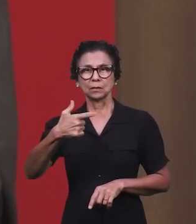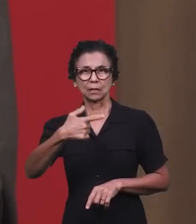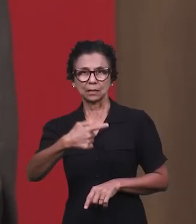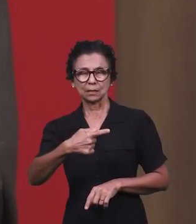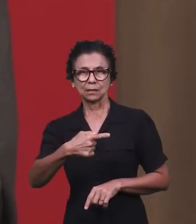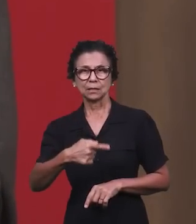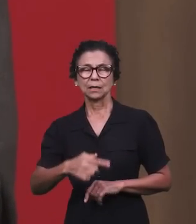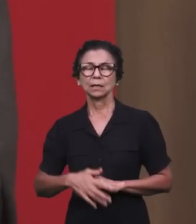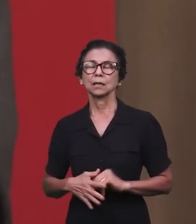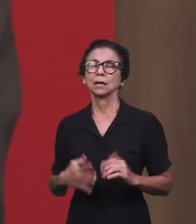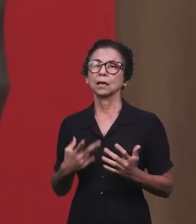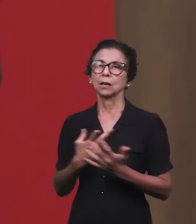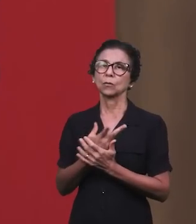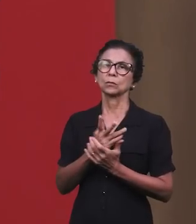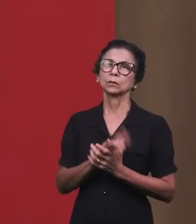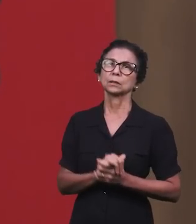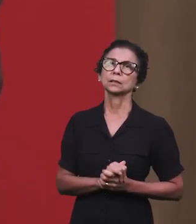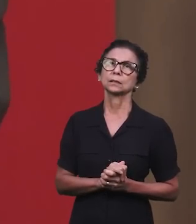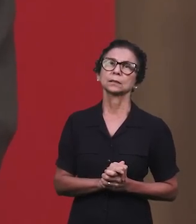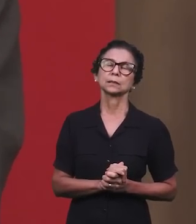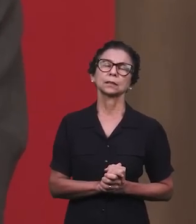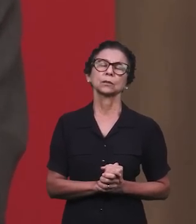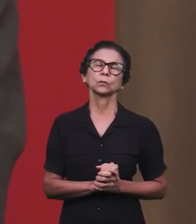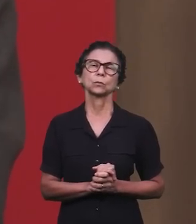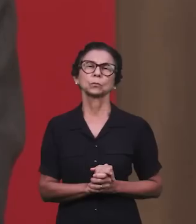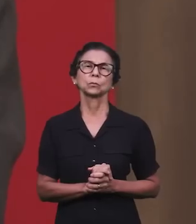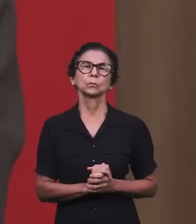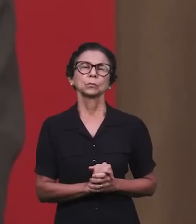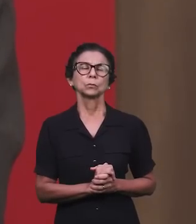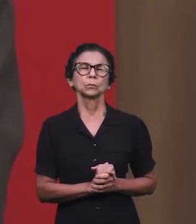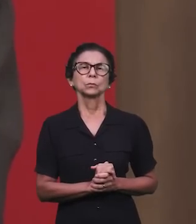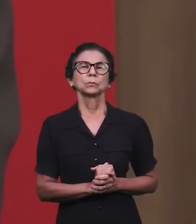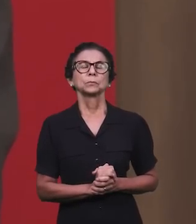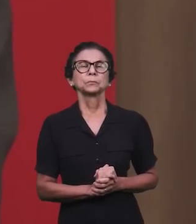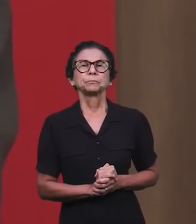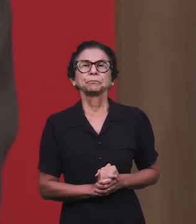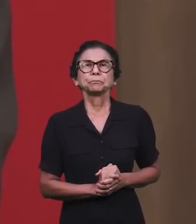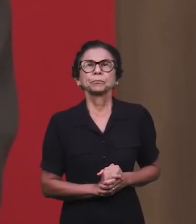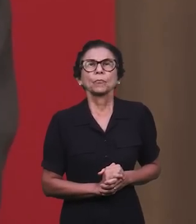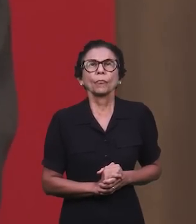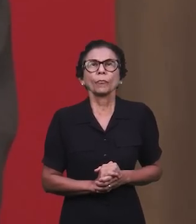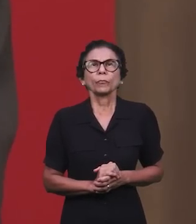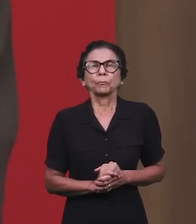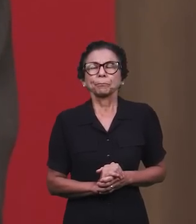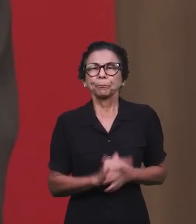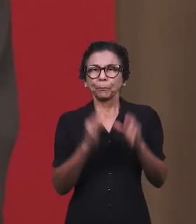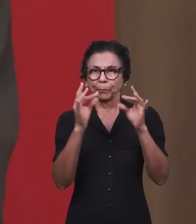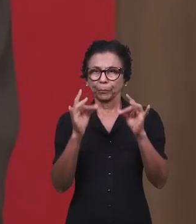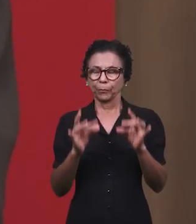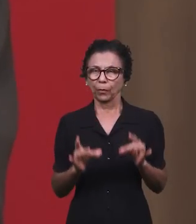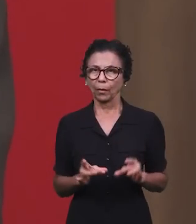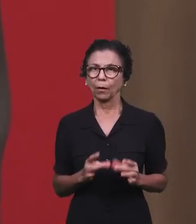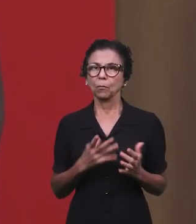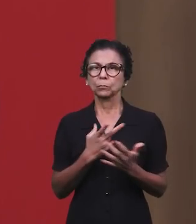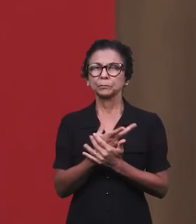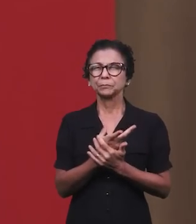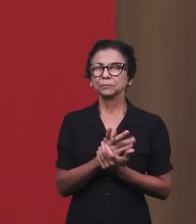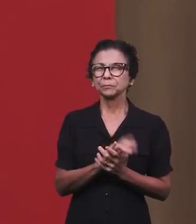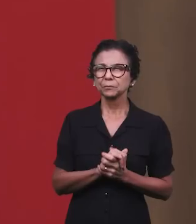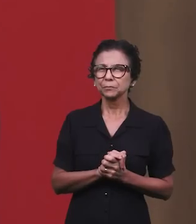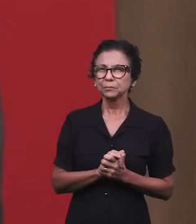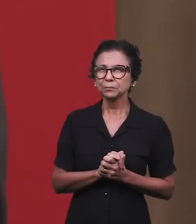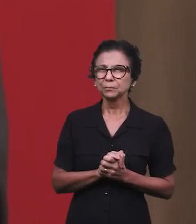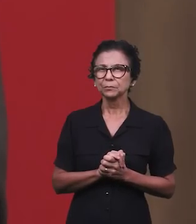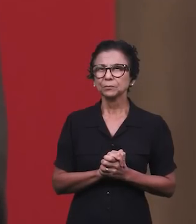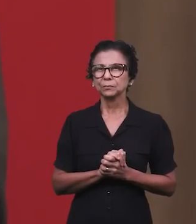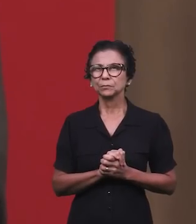Declaração Balfour, comentada aqui pelo pastor Serlon. O que aconteceu? Detalhes que acho que é interessante